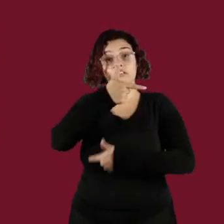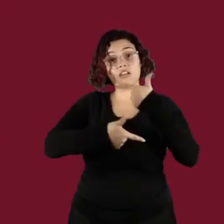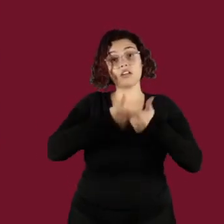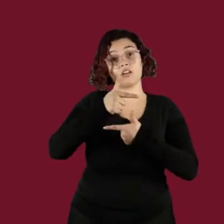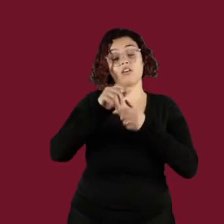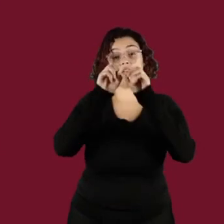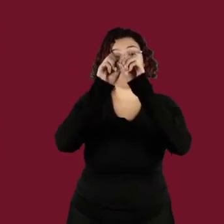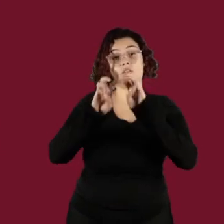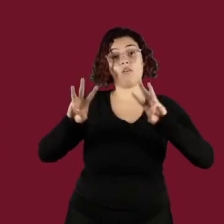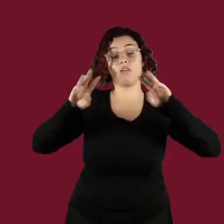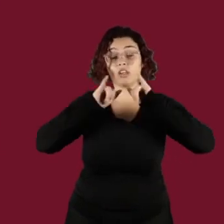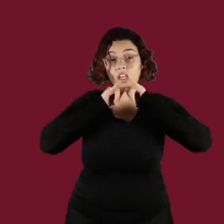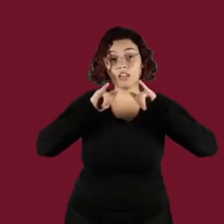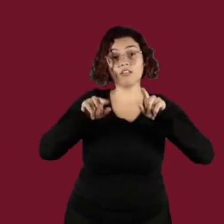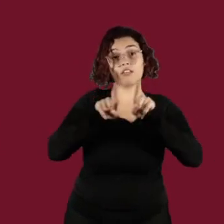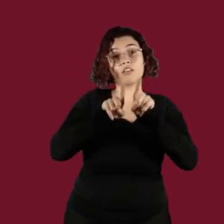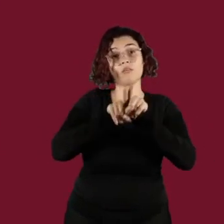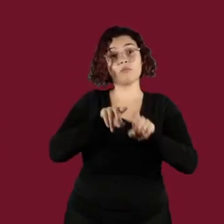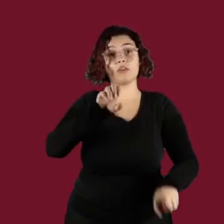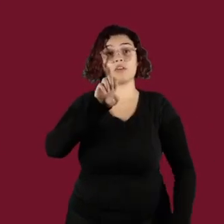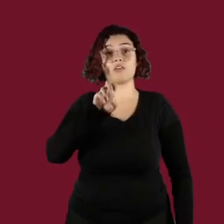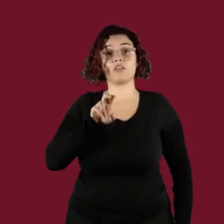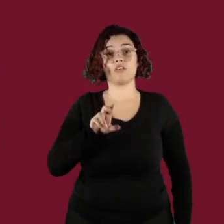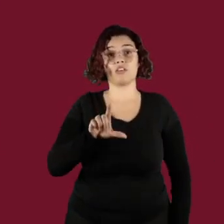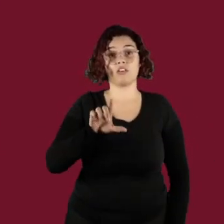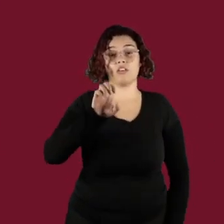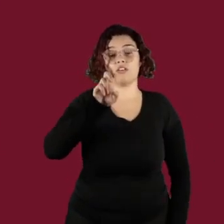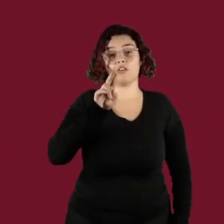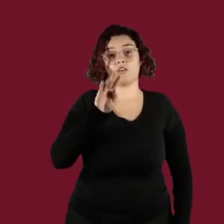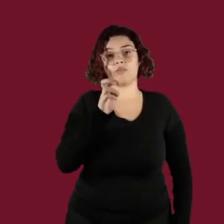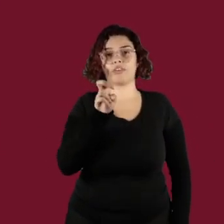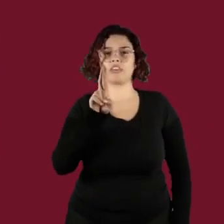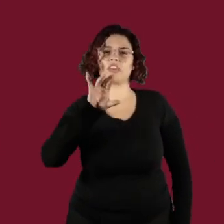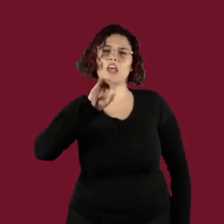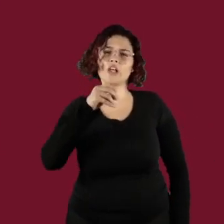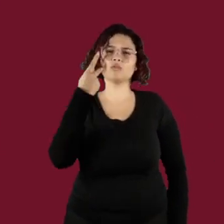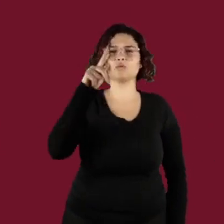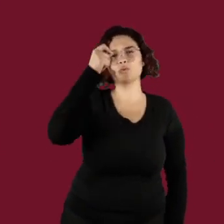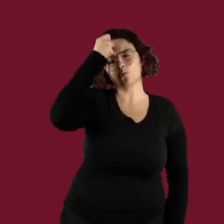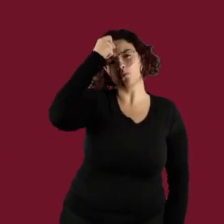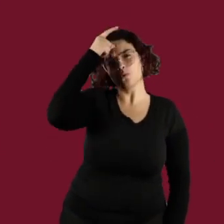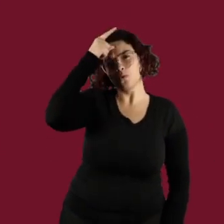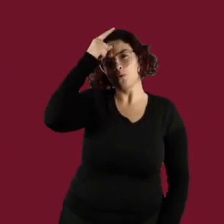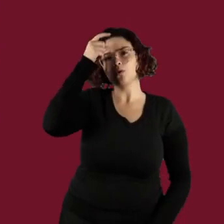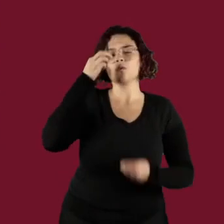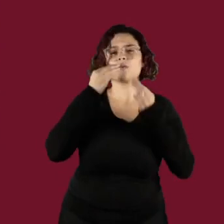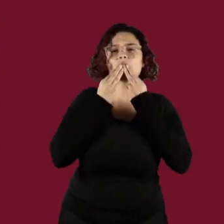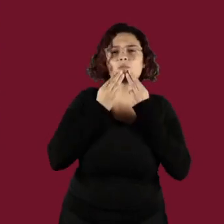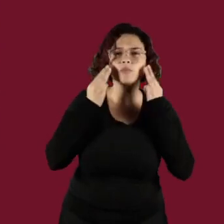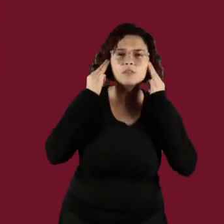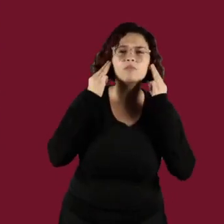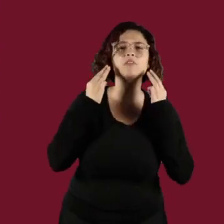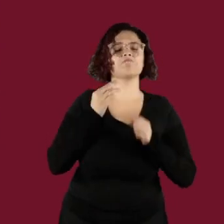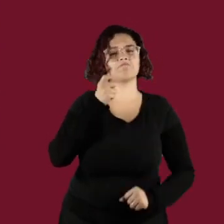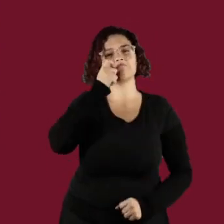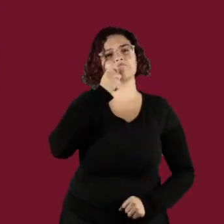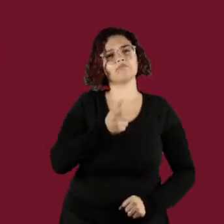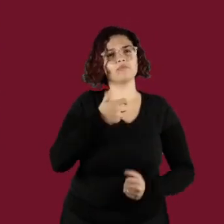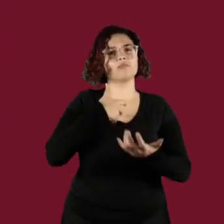Eleutério, que traz cultura moçambicana. Achei tudo isso muito interessante. Eu gostaria que vocês falassem um pouco, indo para o